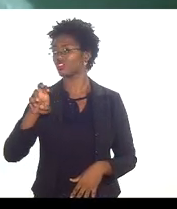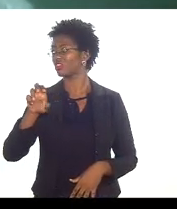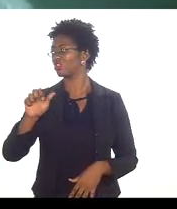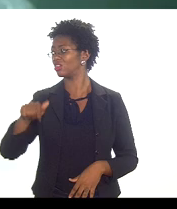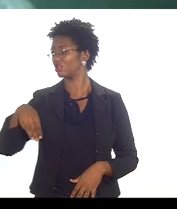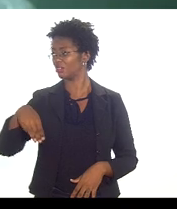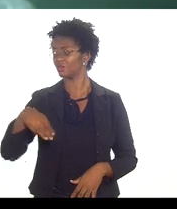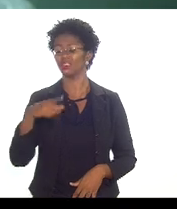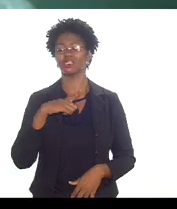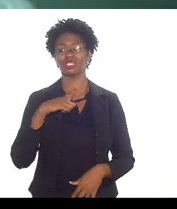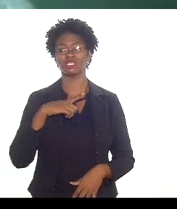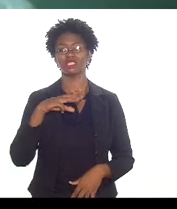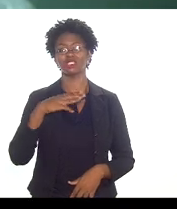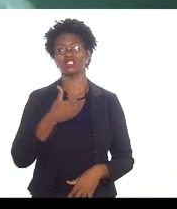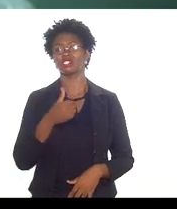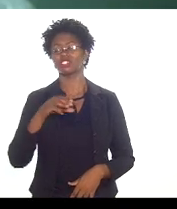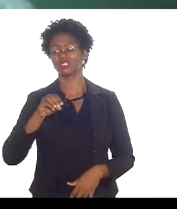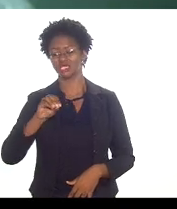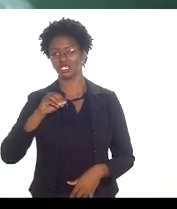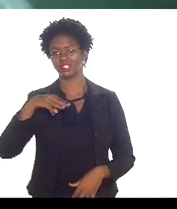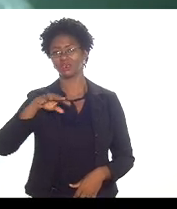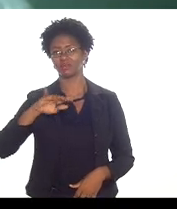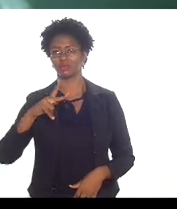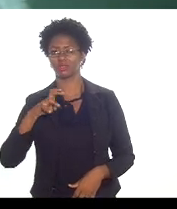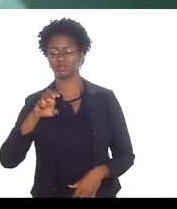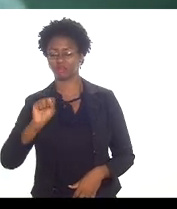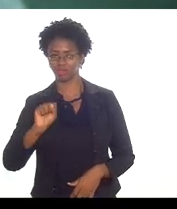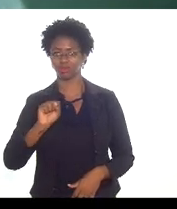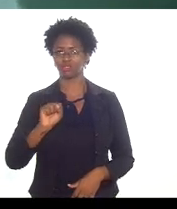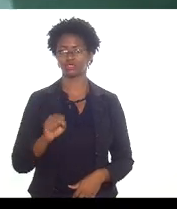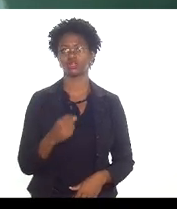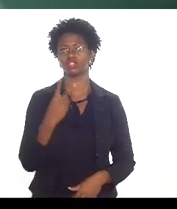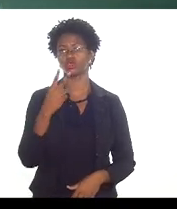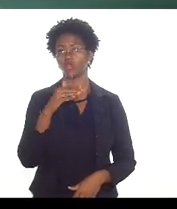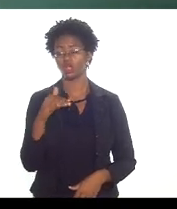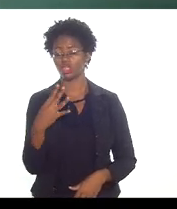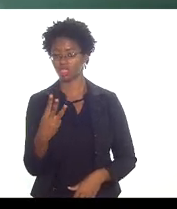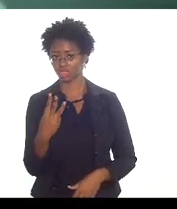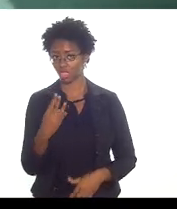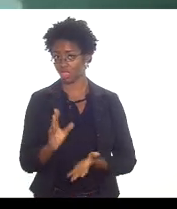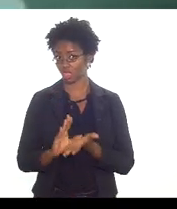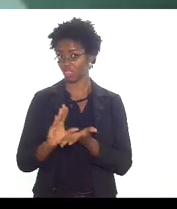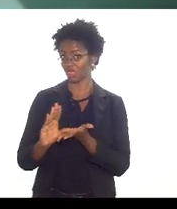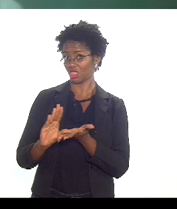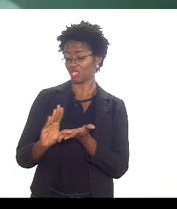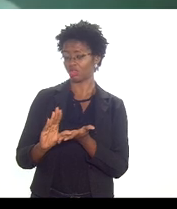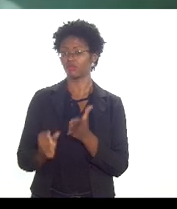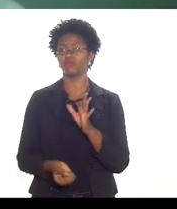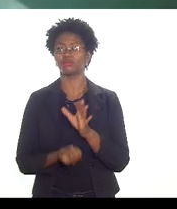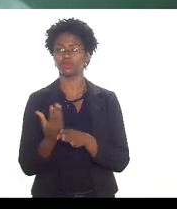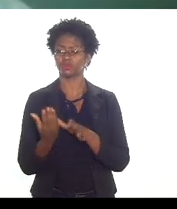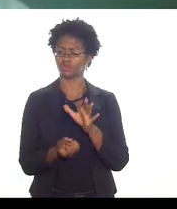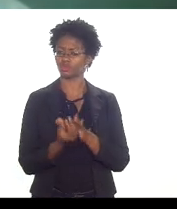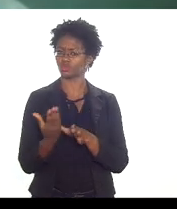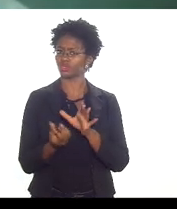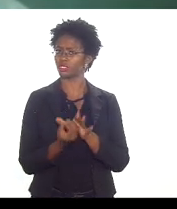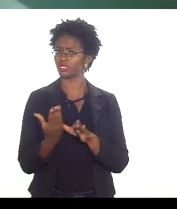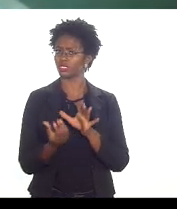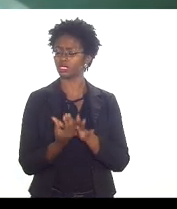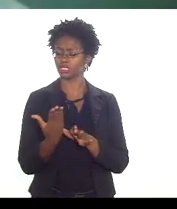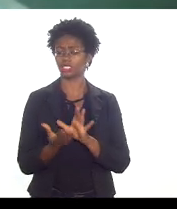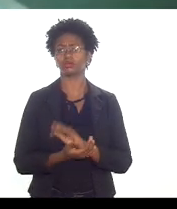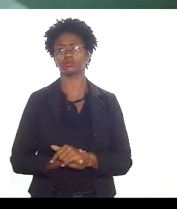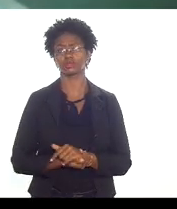170 milhões, é uma parte expressiva, são 2/3 desse investimento. O setor de exploração e produção deve deixar